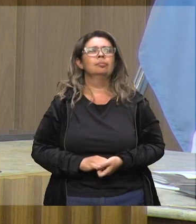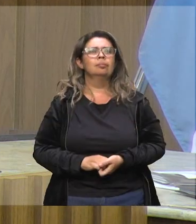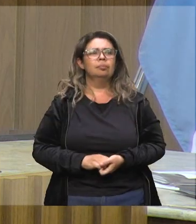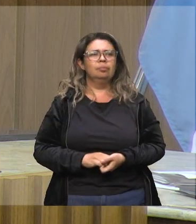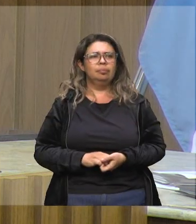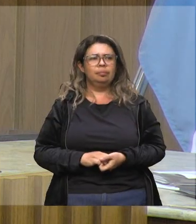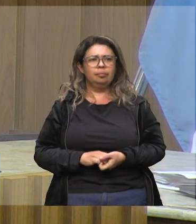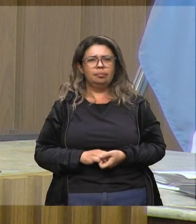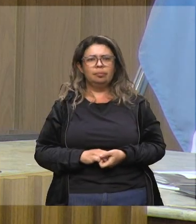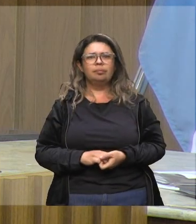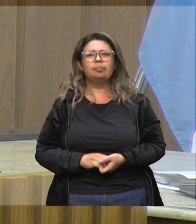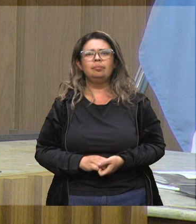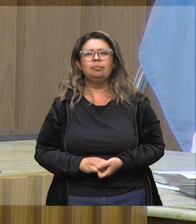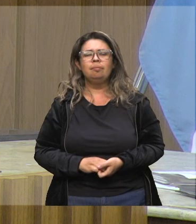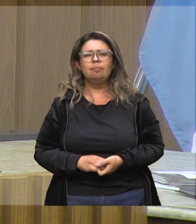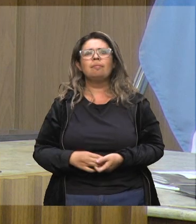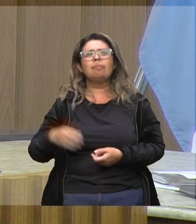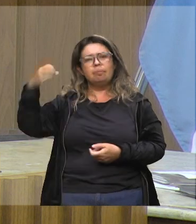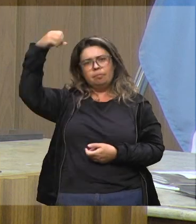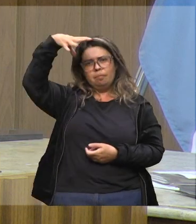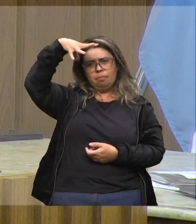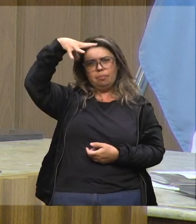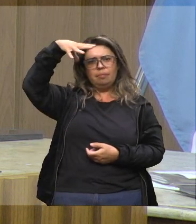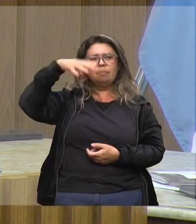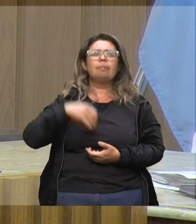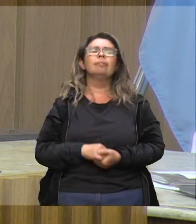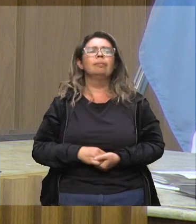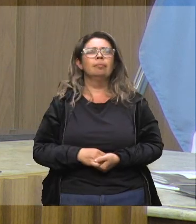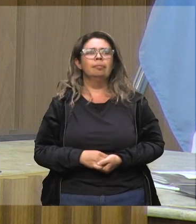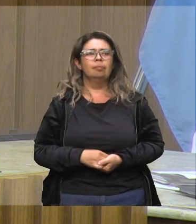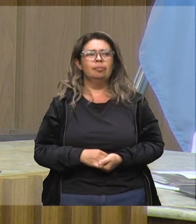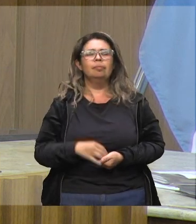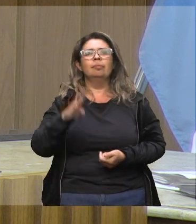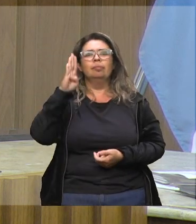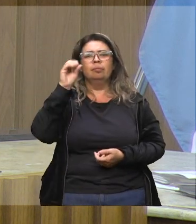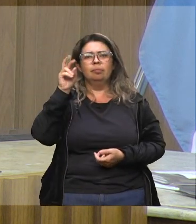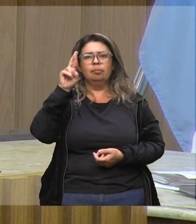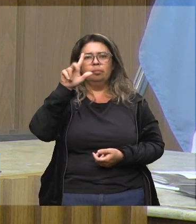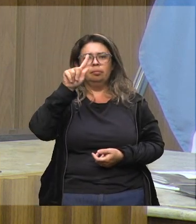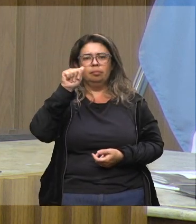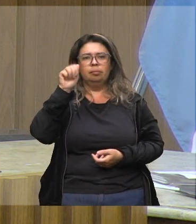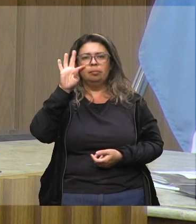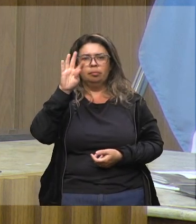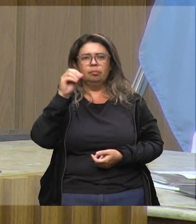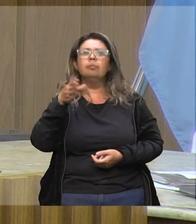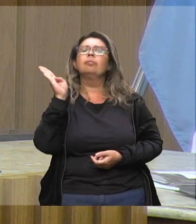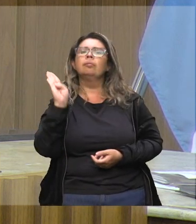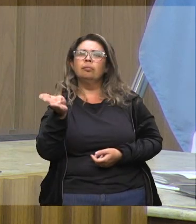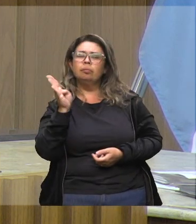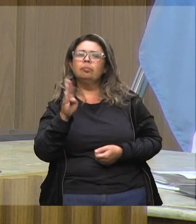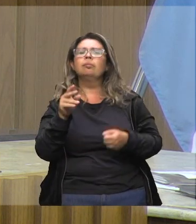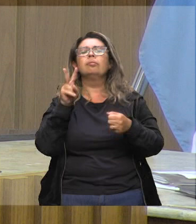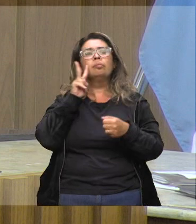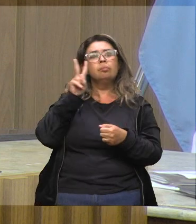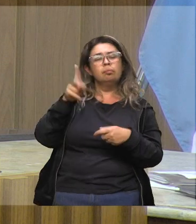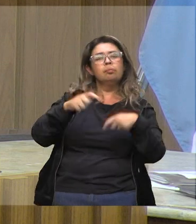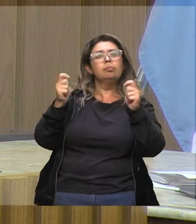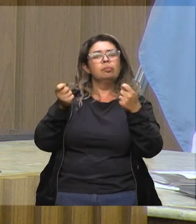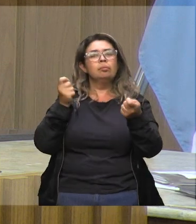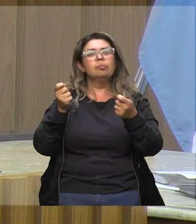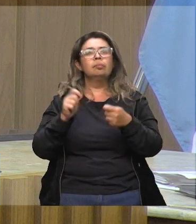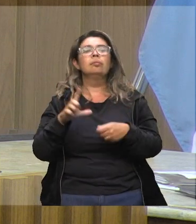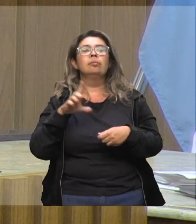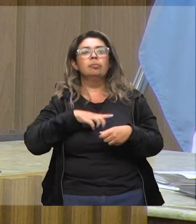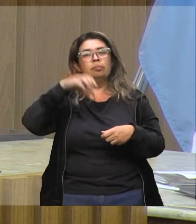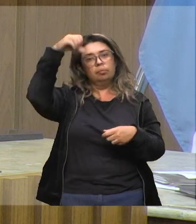pela parte técnica de iluminação, e, de imediato, o Borgato já tomou as providências que eram as necessárias para ter a